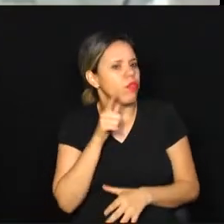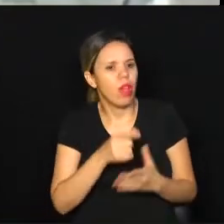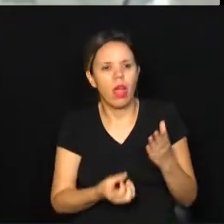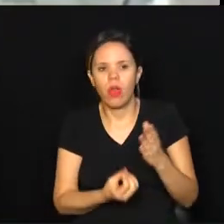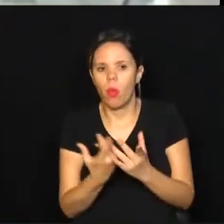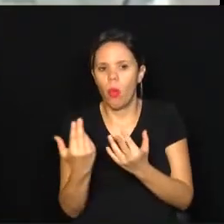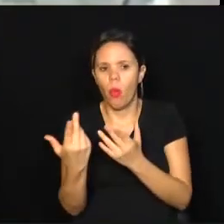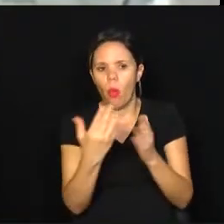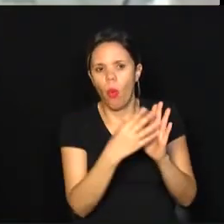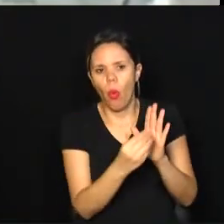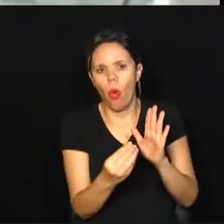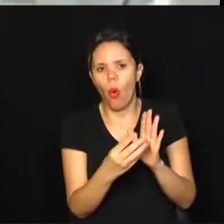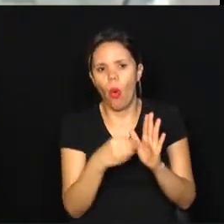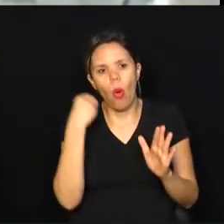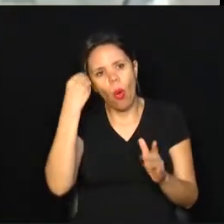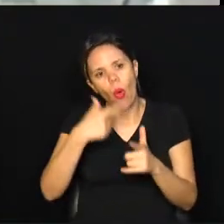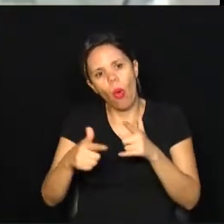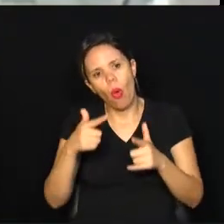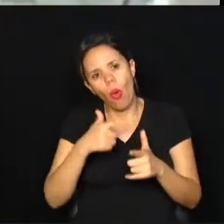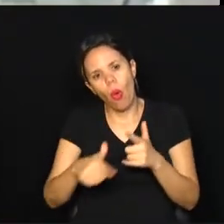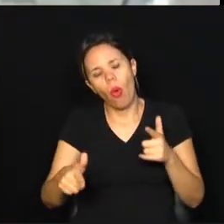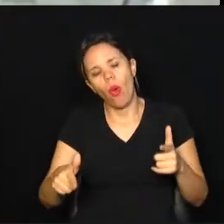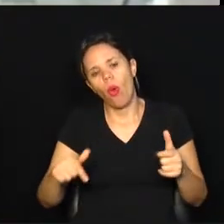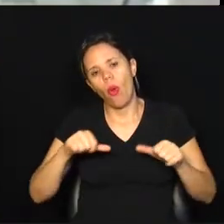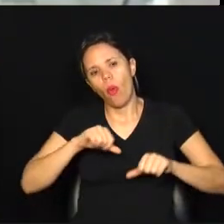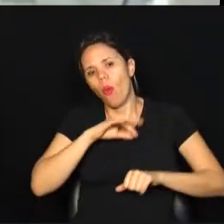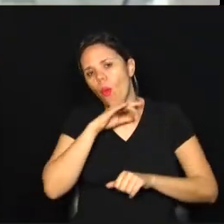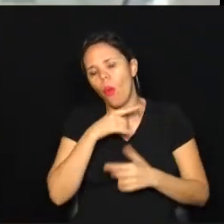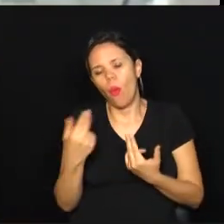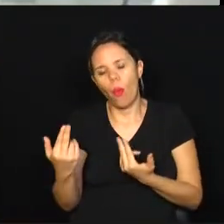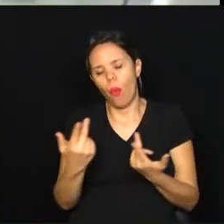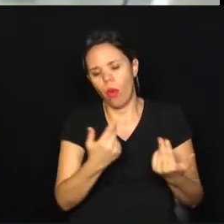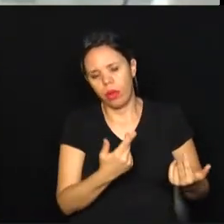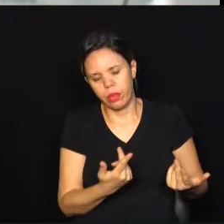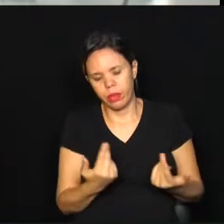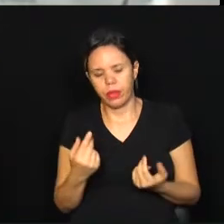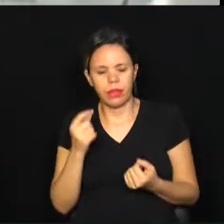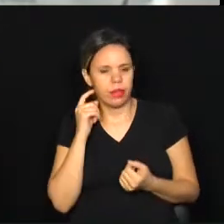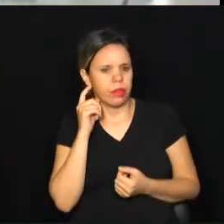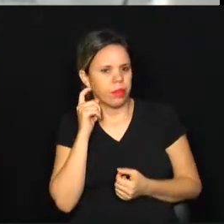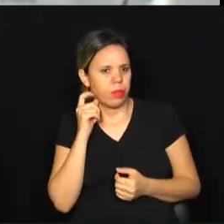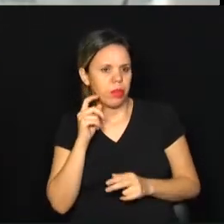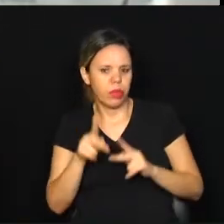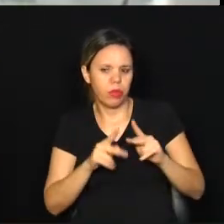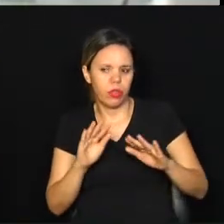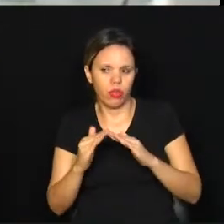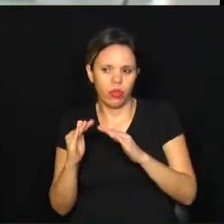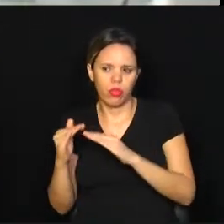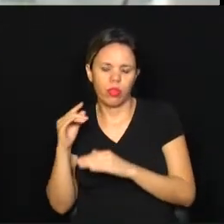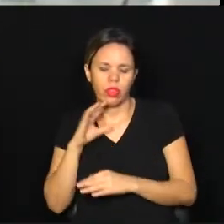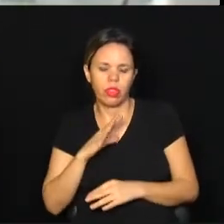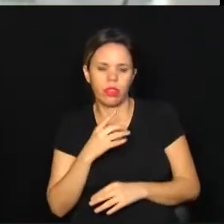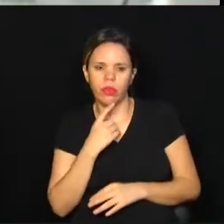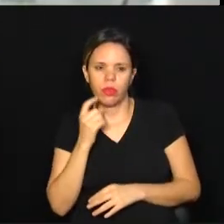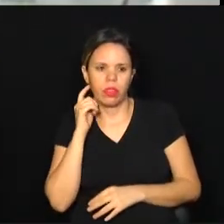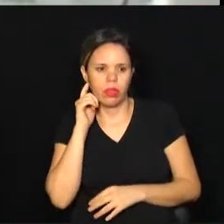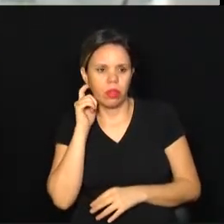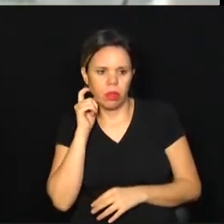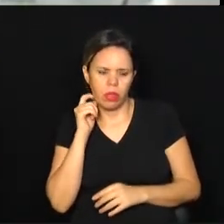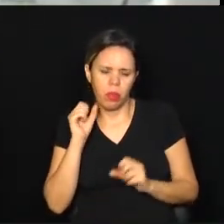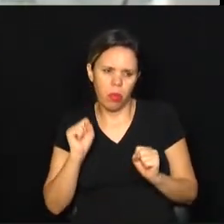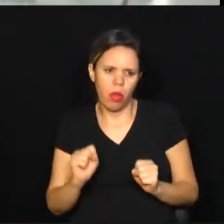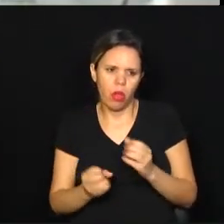reproduzirão outras experiências dramáticas como essa para a comunidade, que possam, de